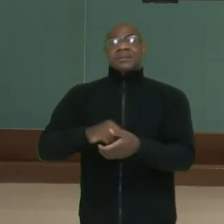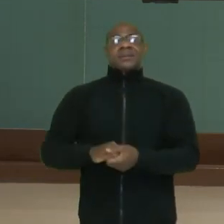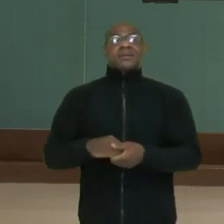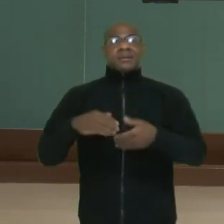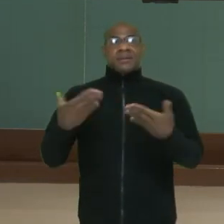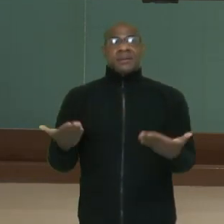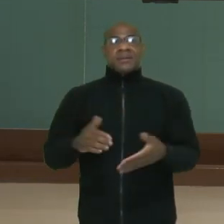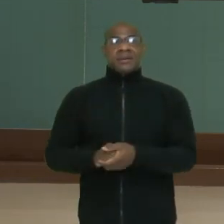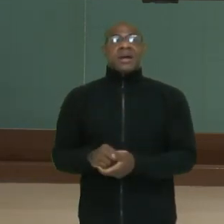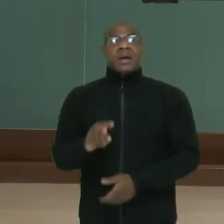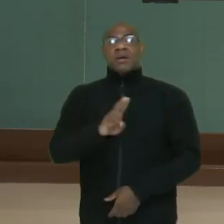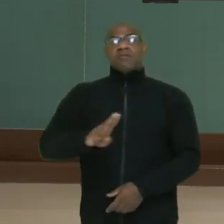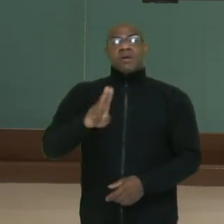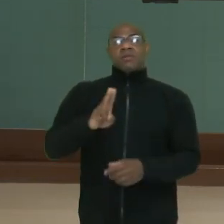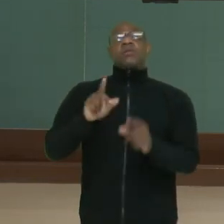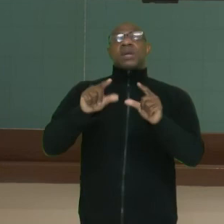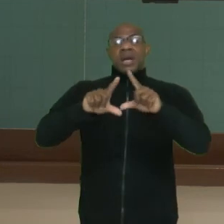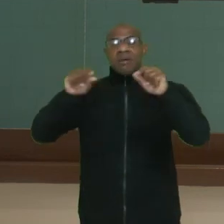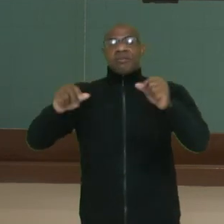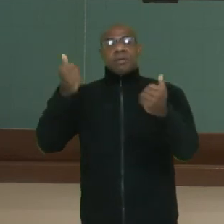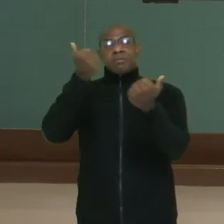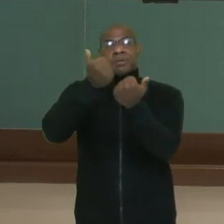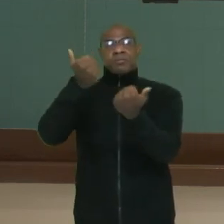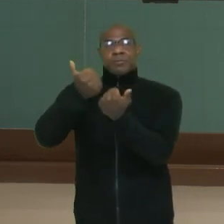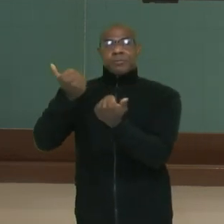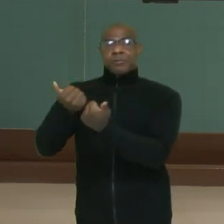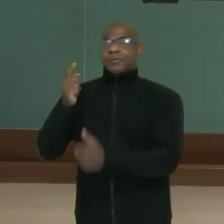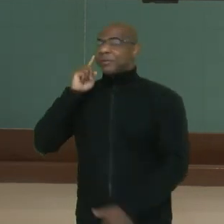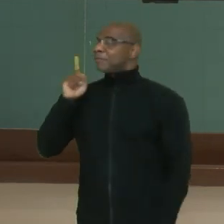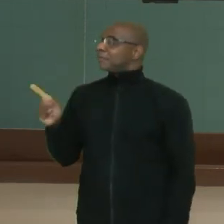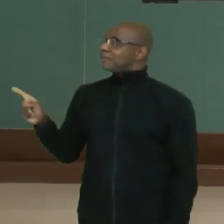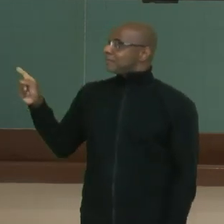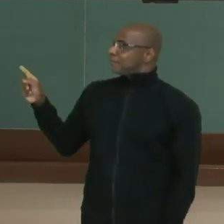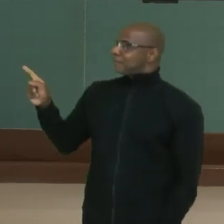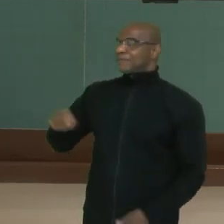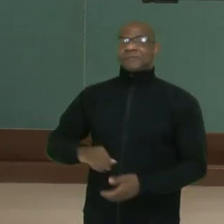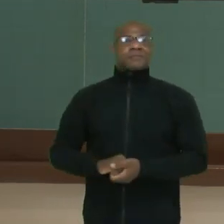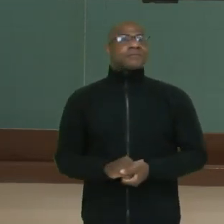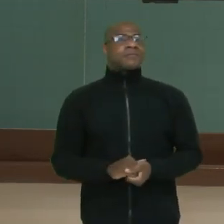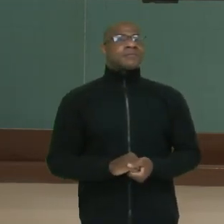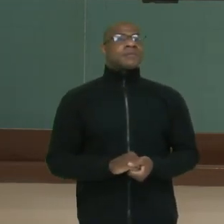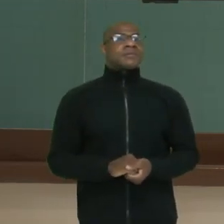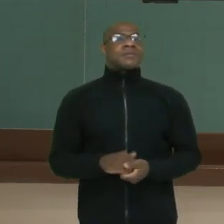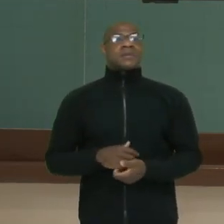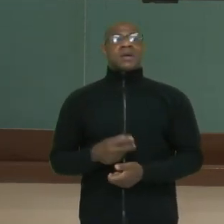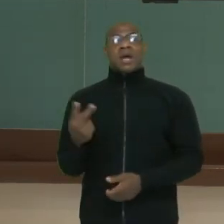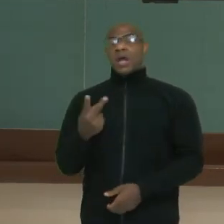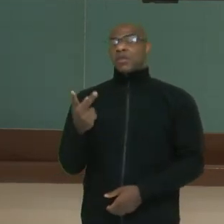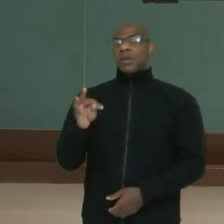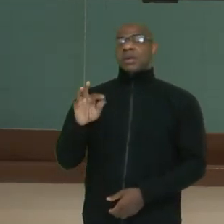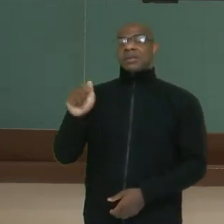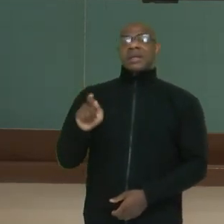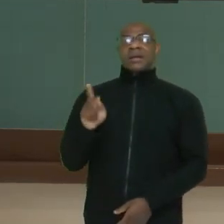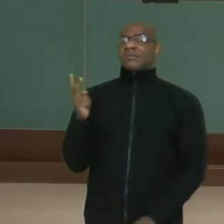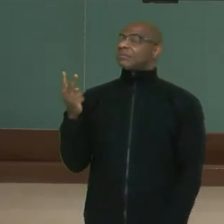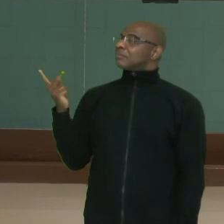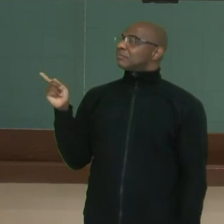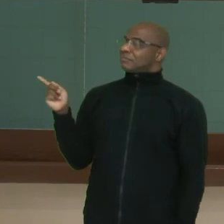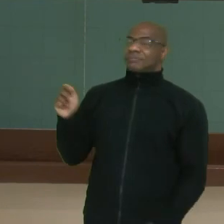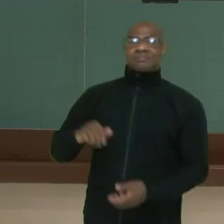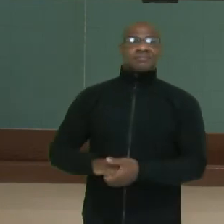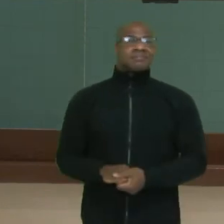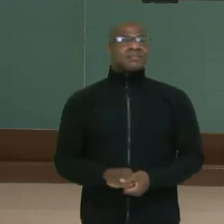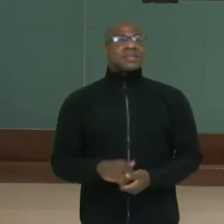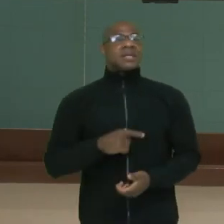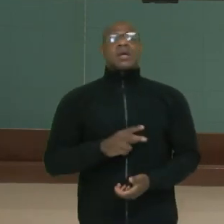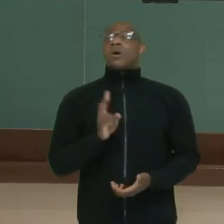mês, 0,02 ao mês. Ok? Então, portanto, essas duas taxas são equivalentes porque produziram os